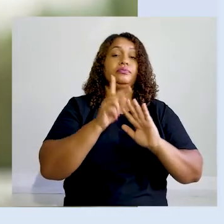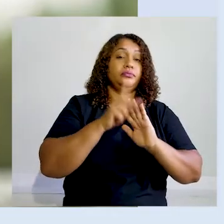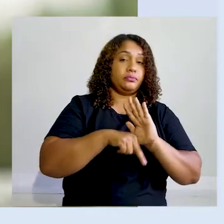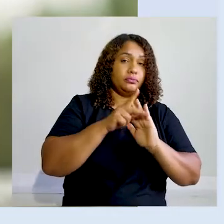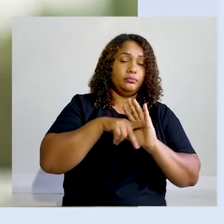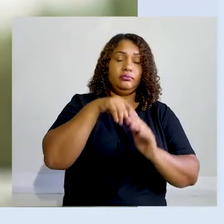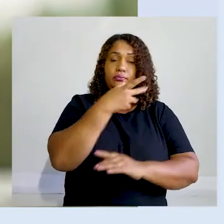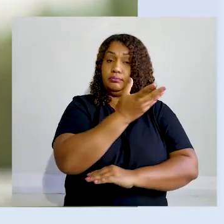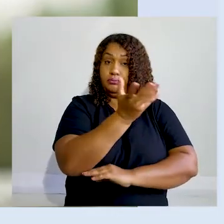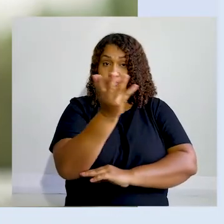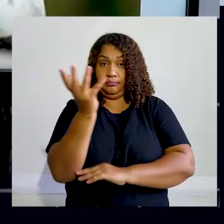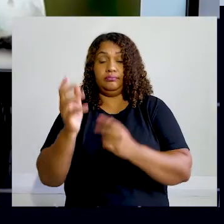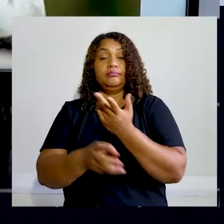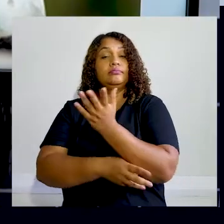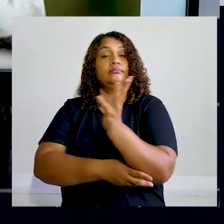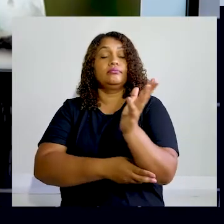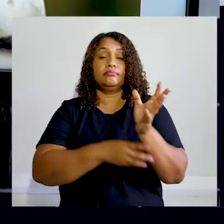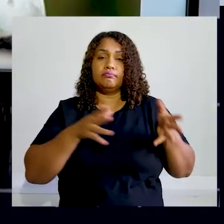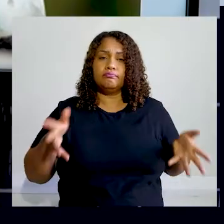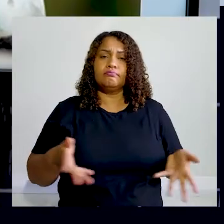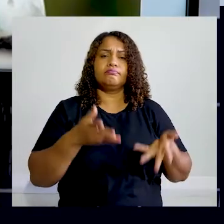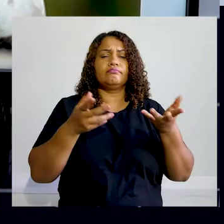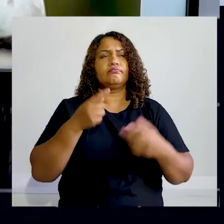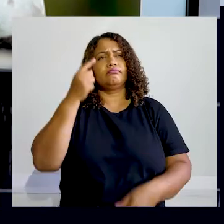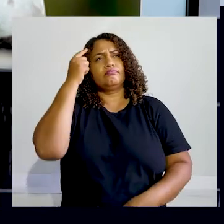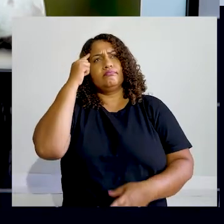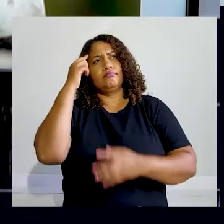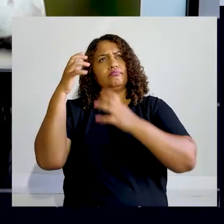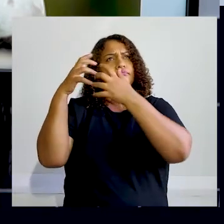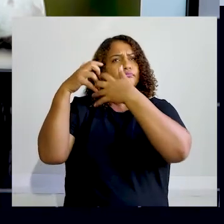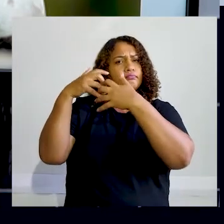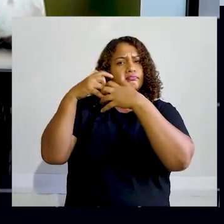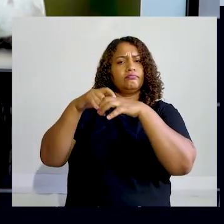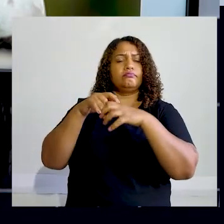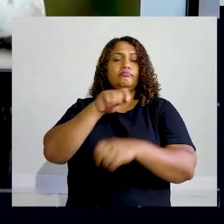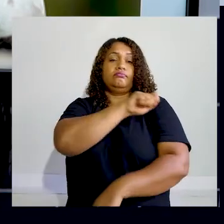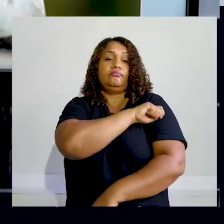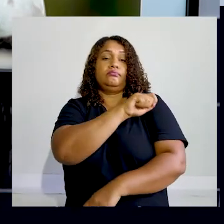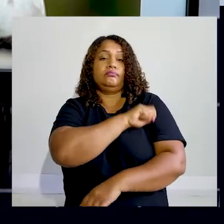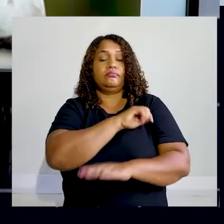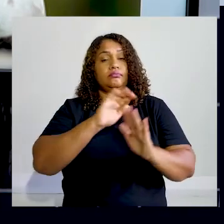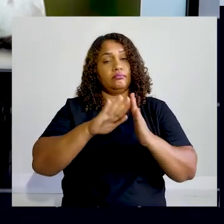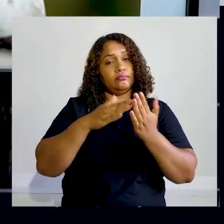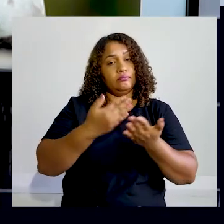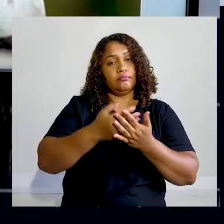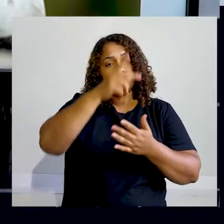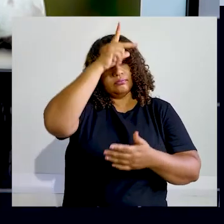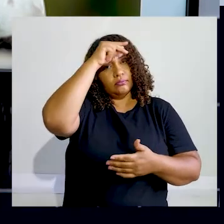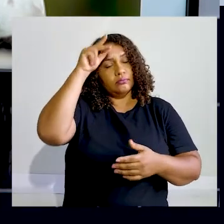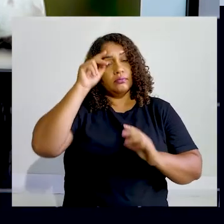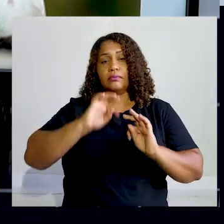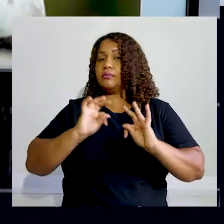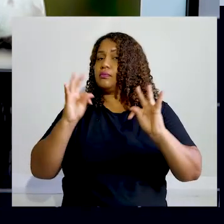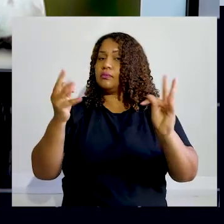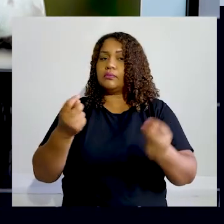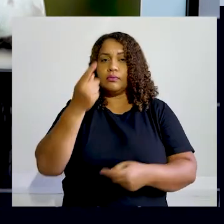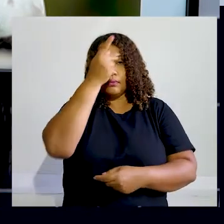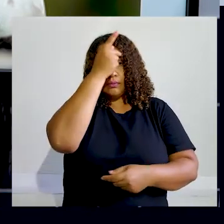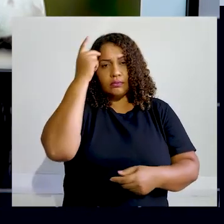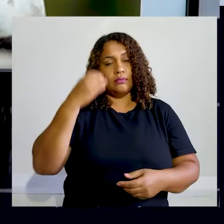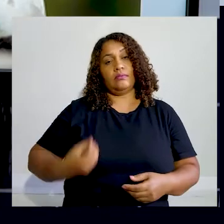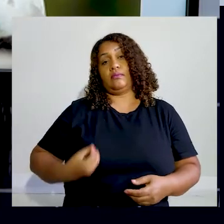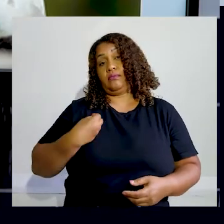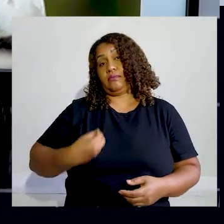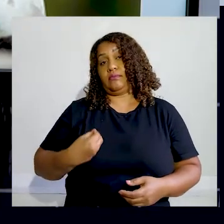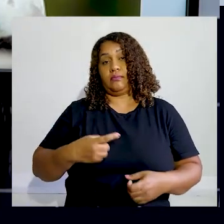que o projeto Meio Ambiente vem incentivando a reflexão dos estudantes da rede municipal de ensino e todos os moradores